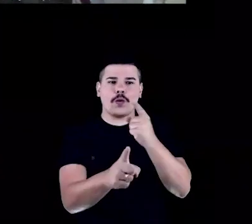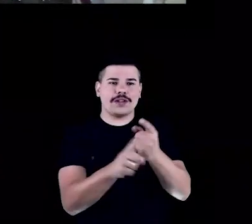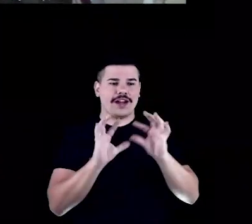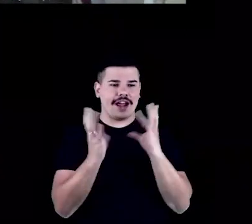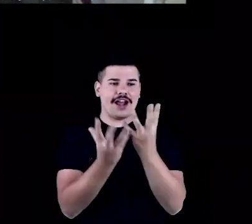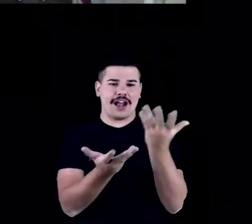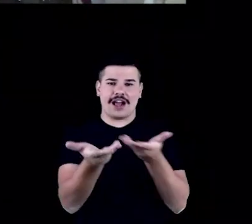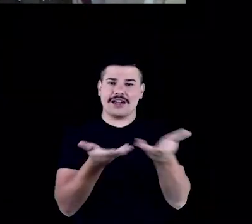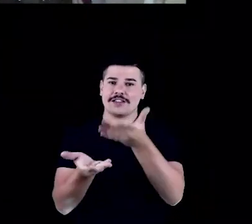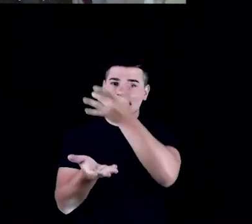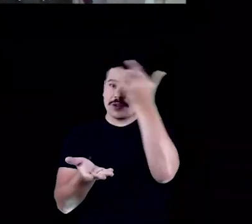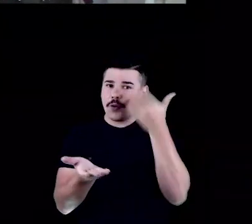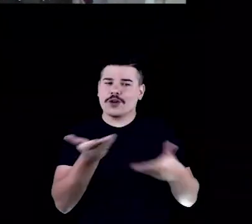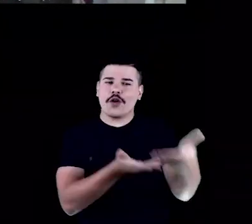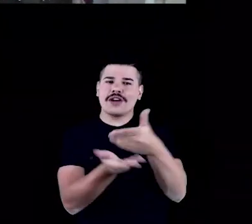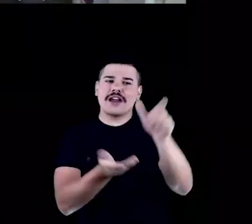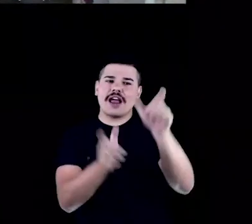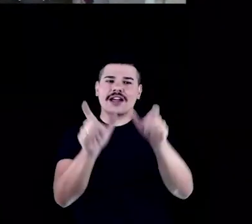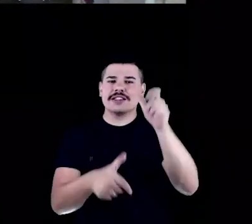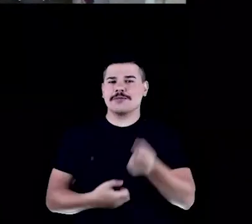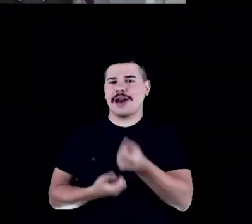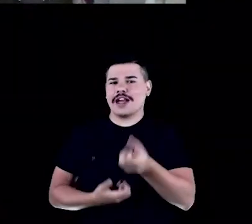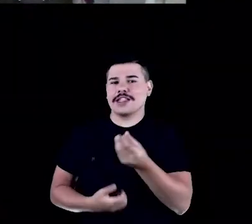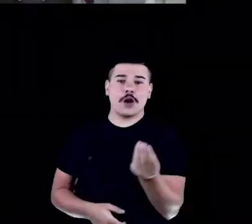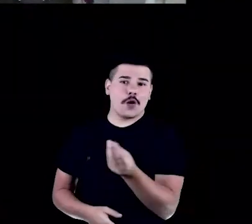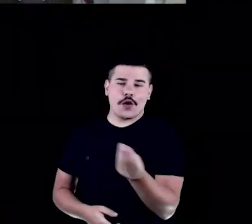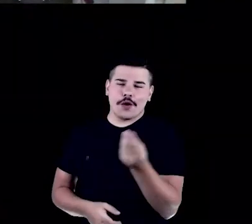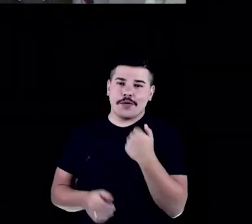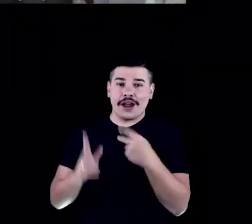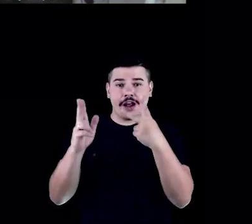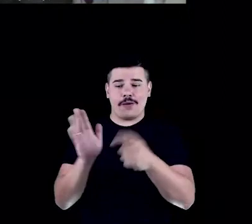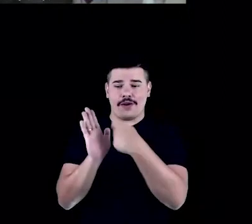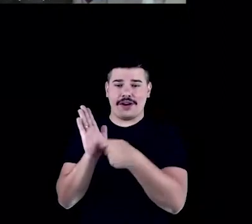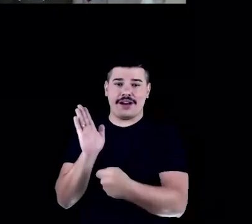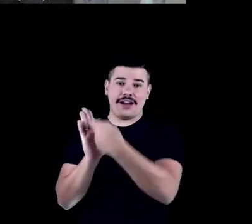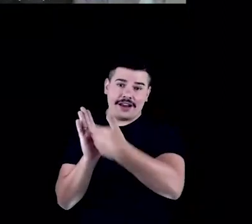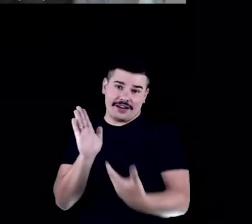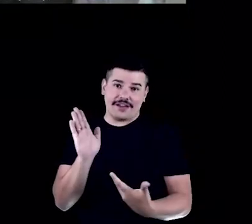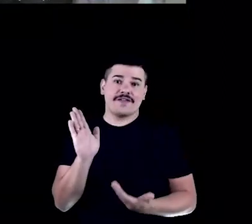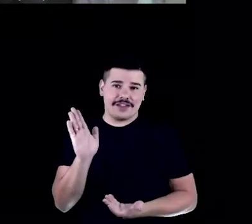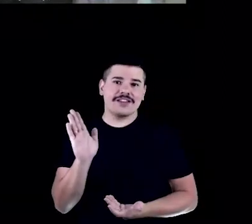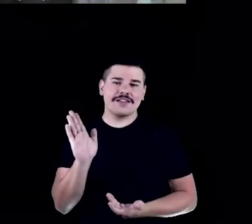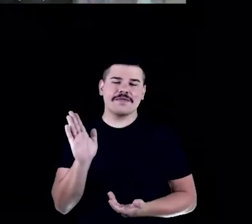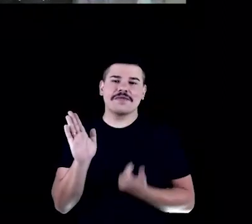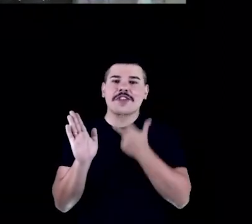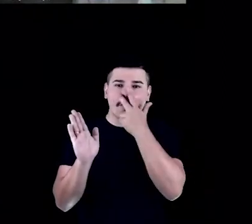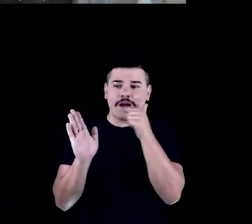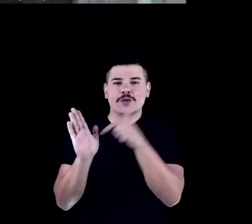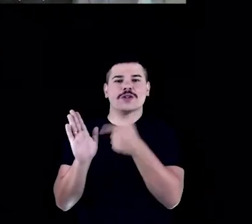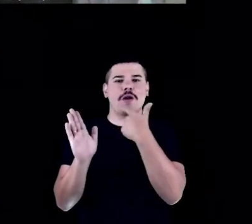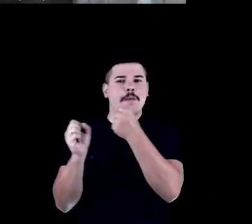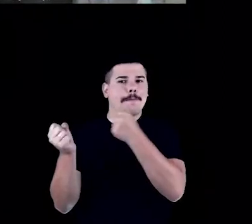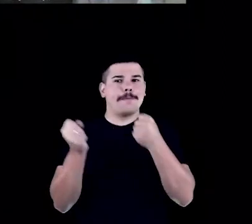e de treino, e de ver como outro fala, e ver como outro se expressa, que é como se fosse a caligrafia, né, de cada um.